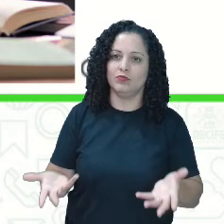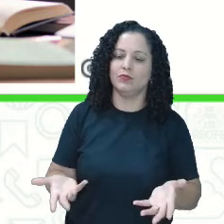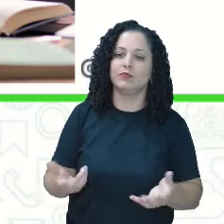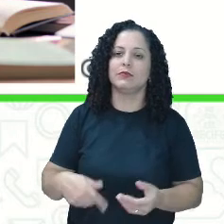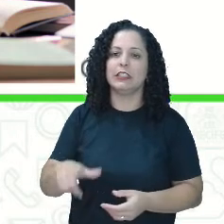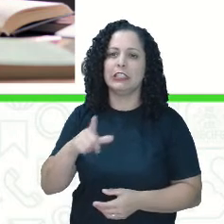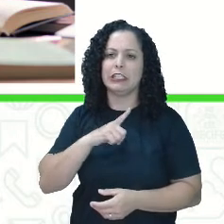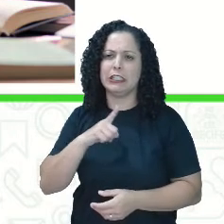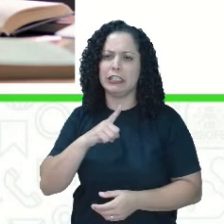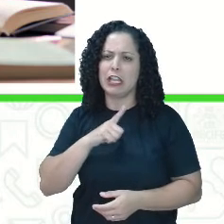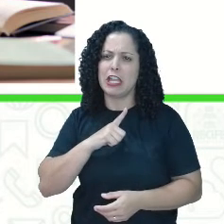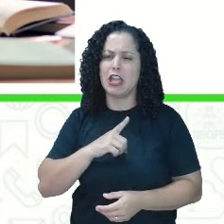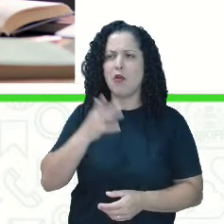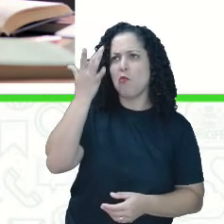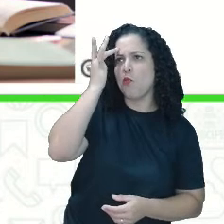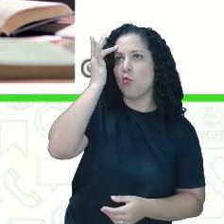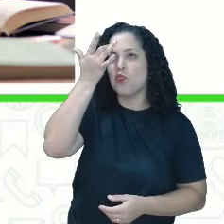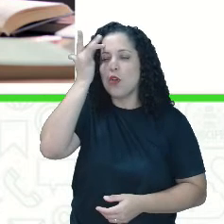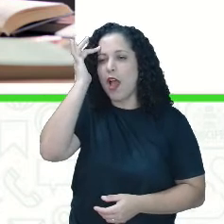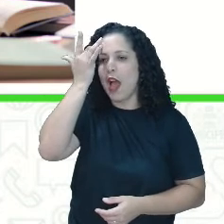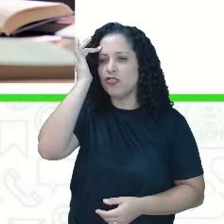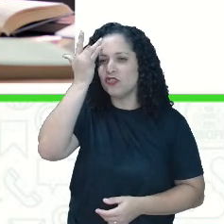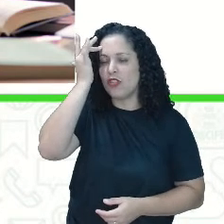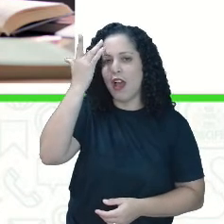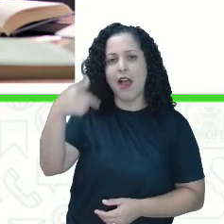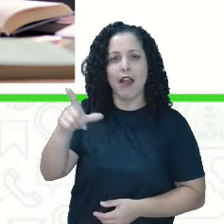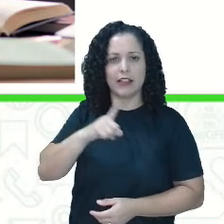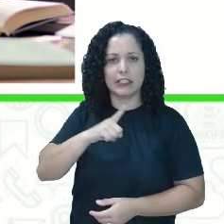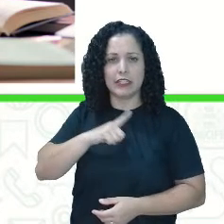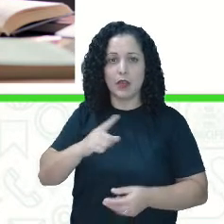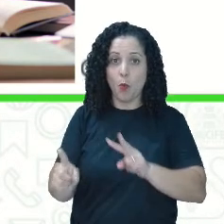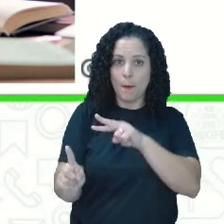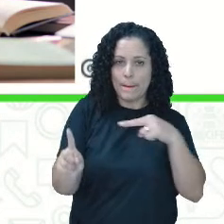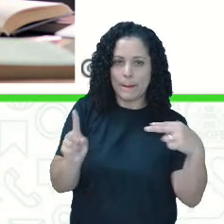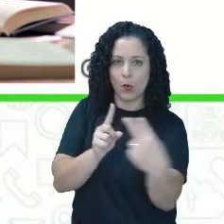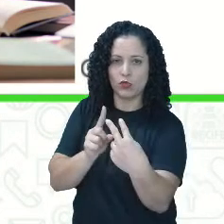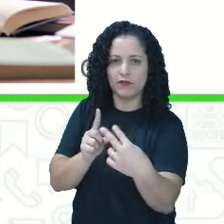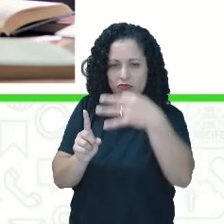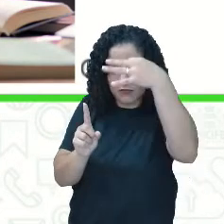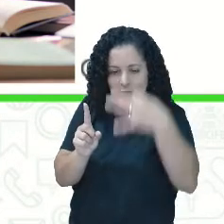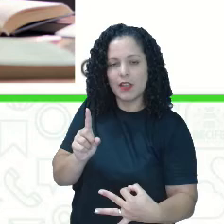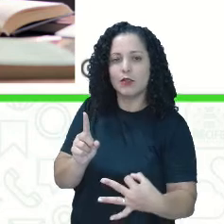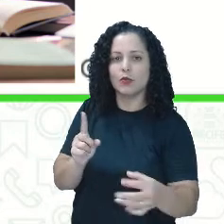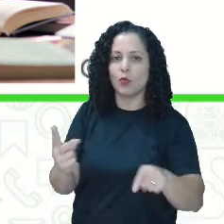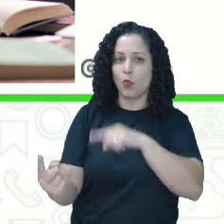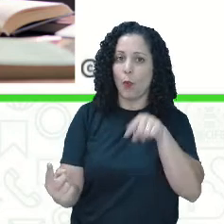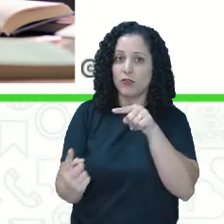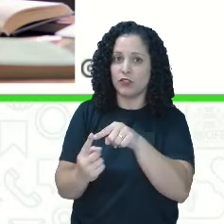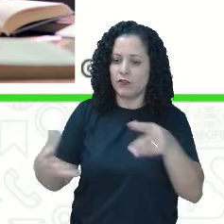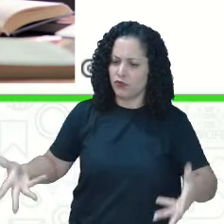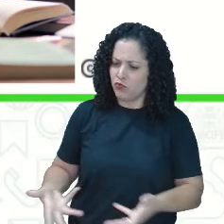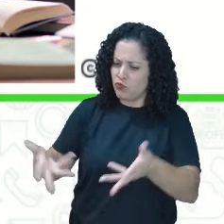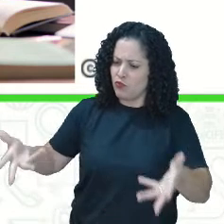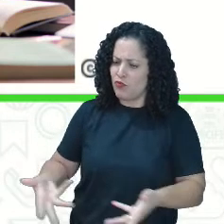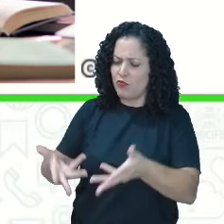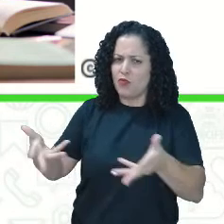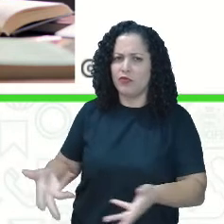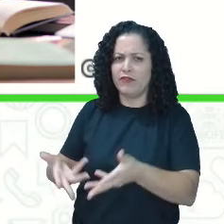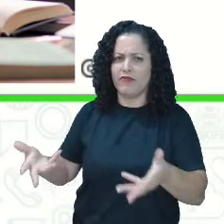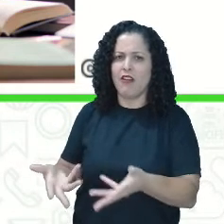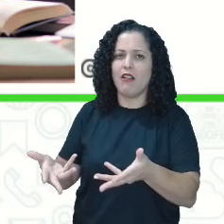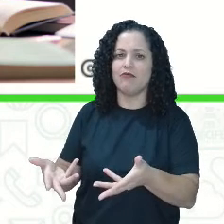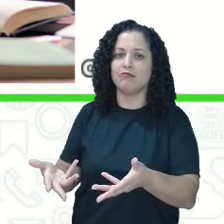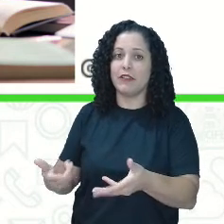premissas ou suposições que defendem um ponto de vista e têm por objetivo convencer o leitor sobre